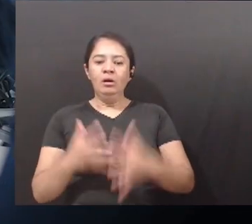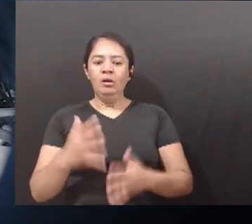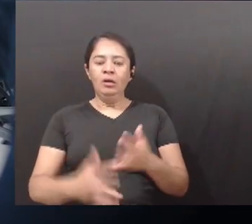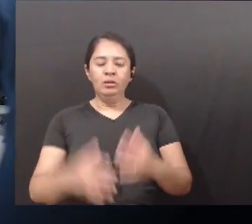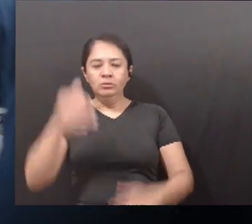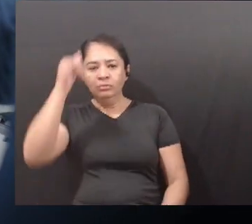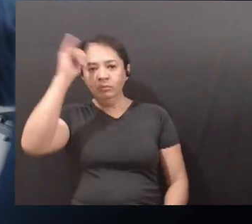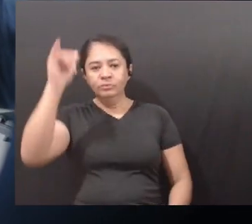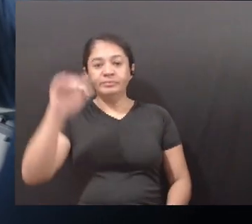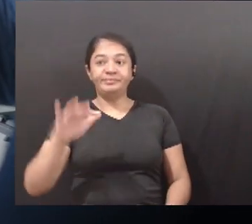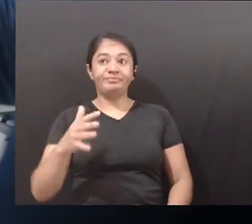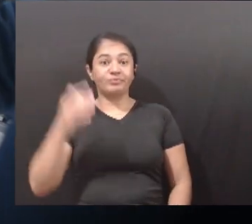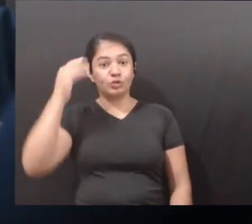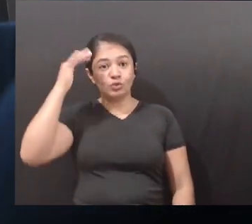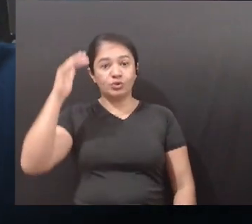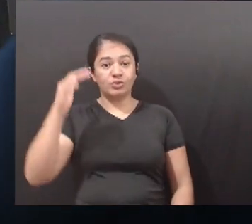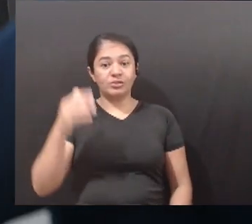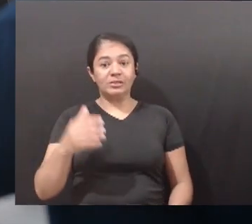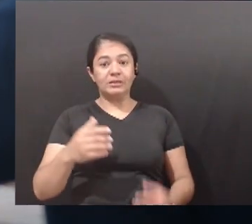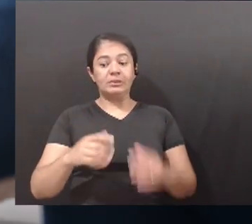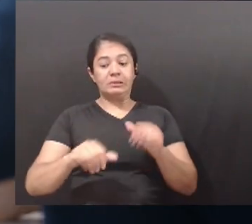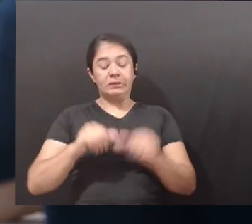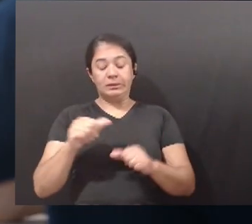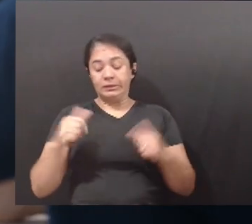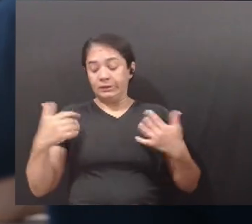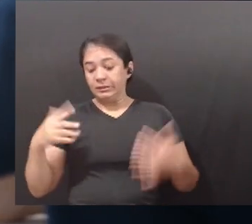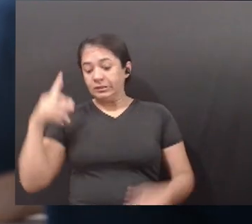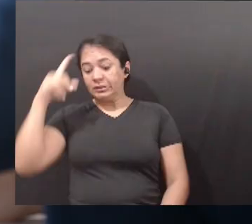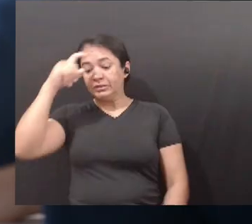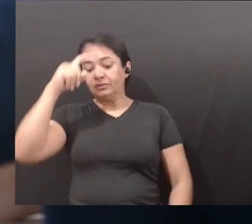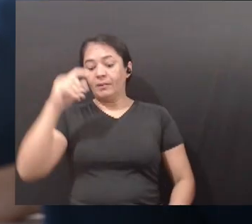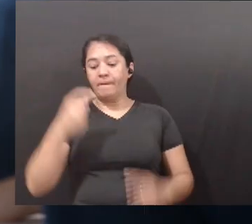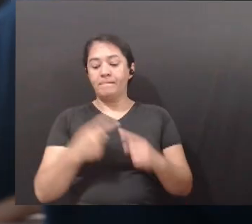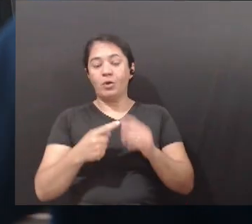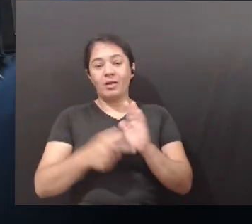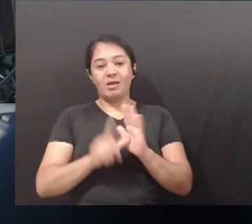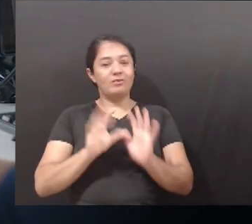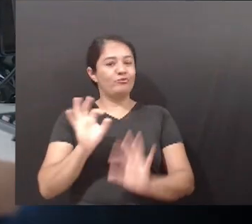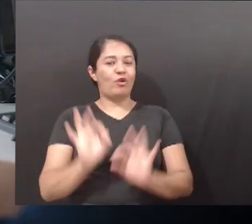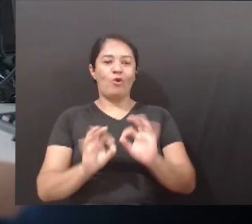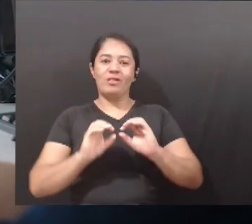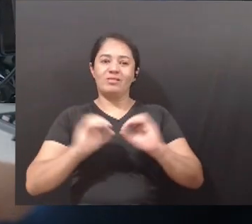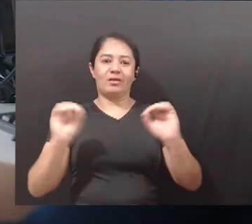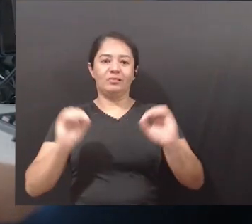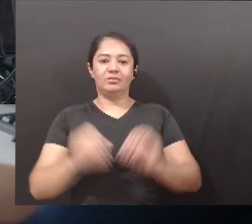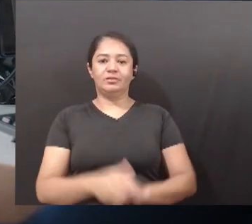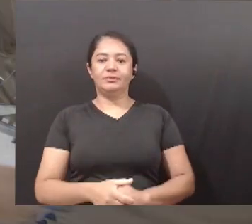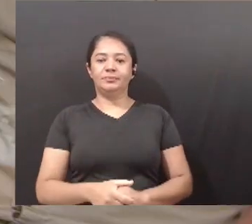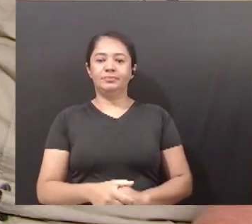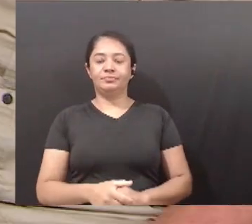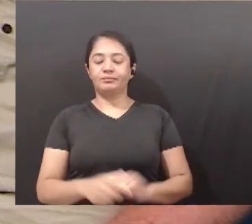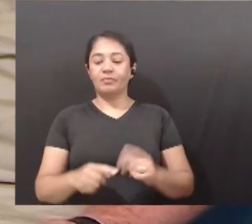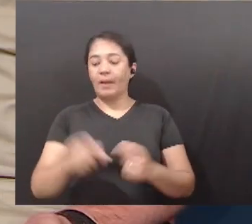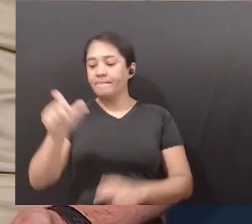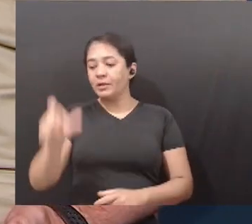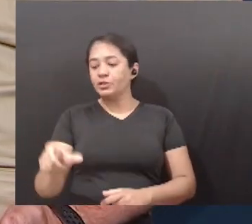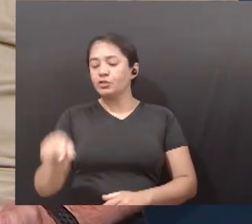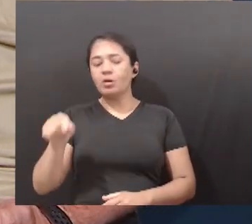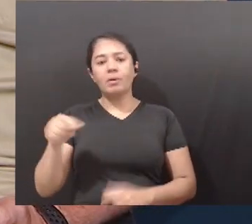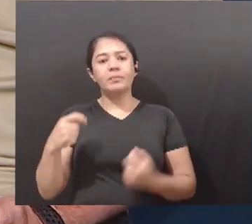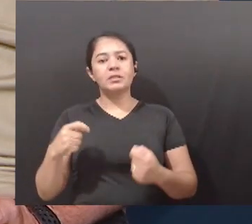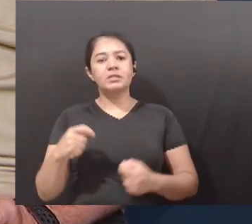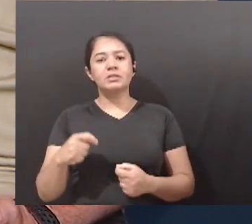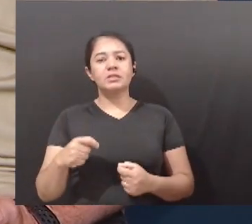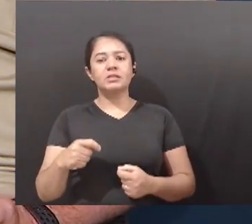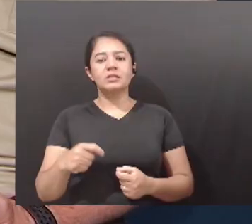acaba que se torna um pesadelo porque não foi bem planejado, não foi bem estruturado. E o que essa pessoa precisa considerar antes de escolher entre alugar